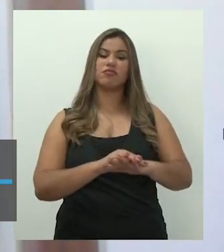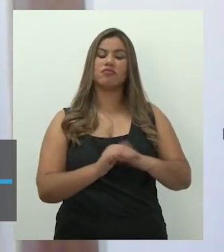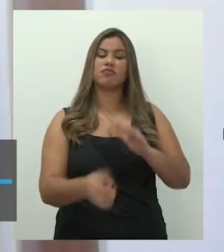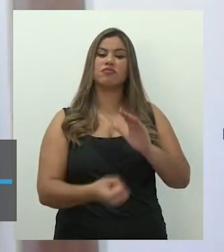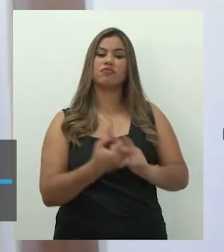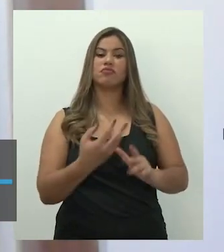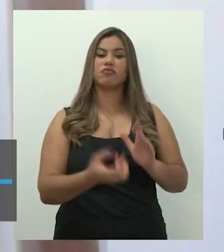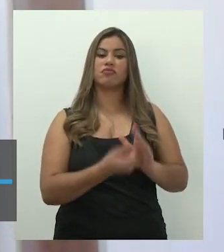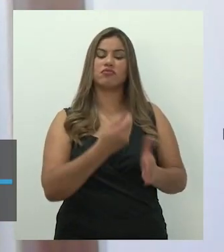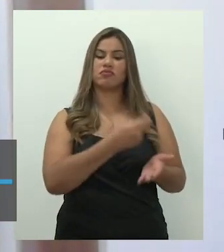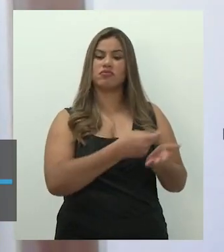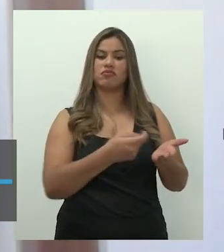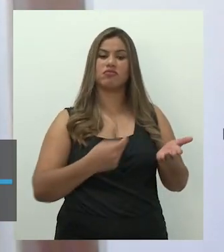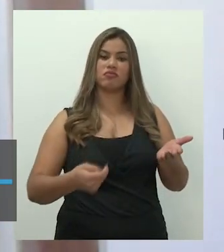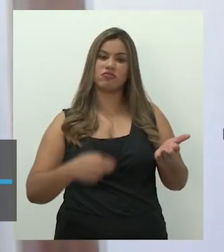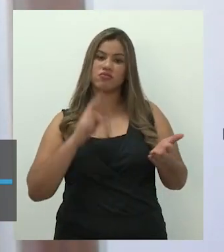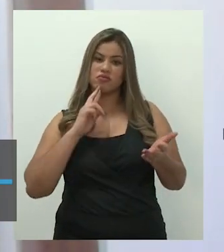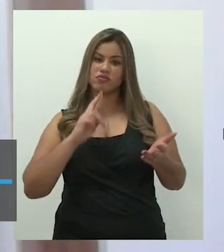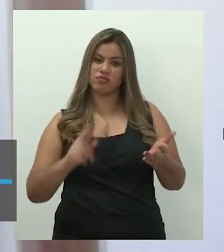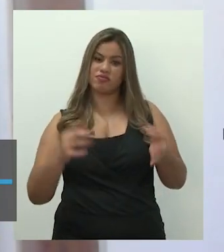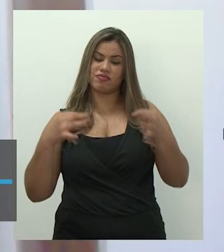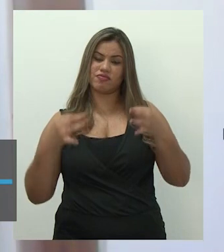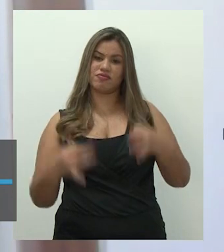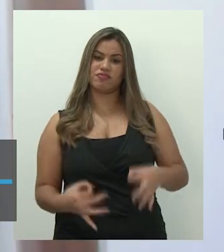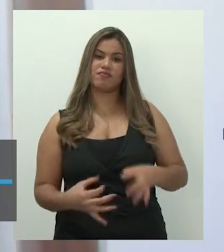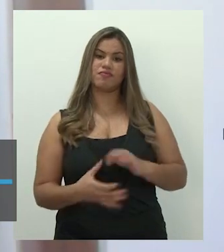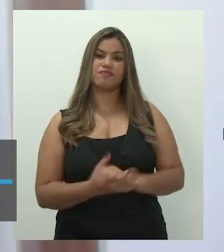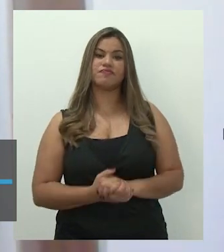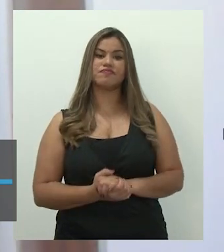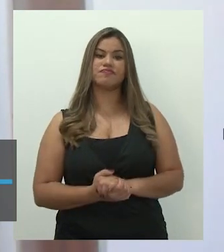construindo ao solucionar alguma situação, problema.